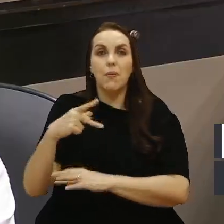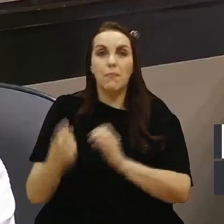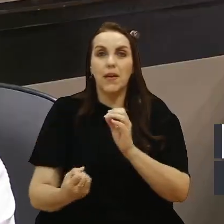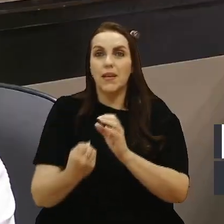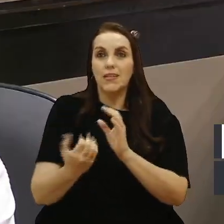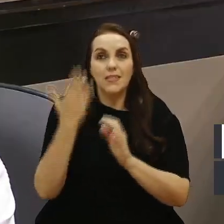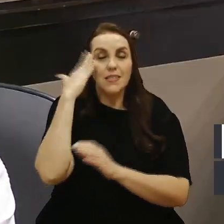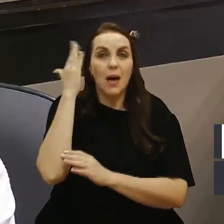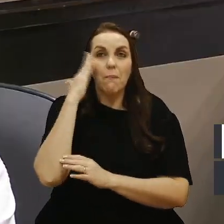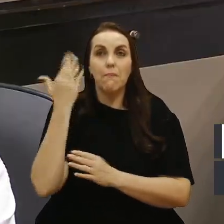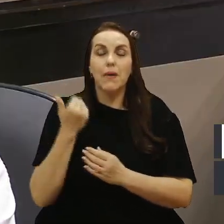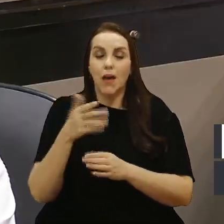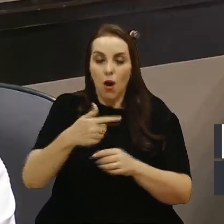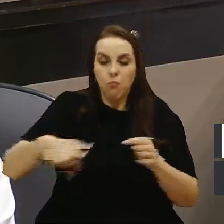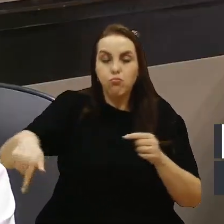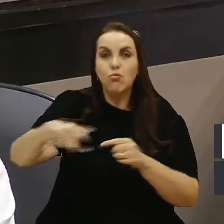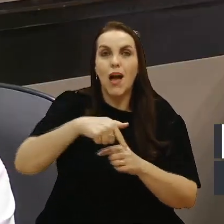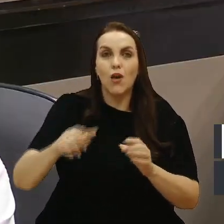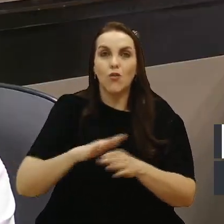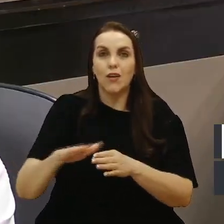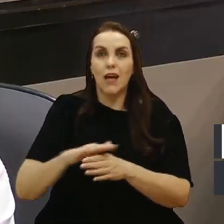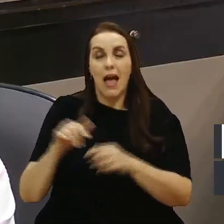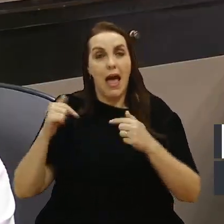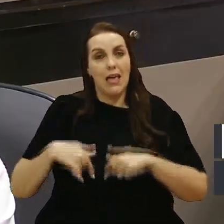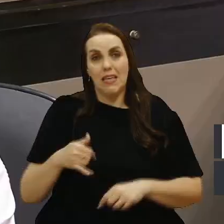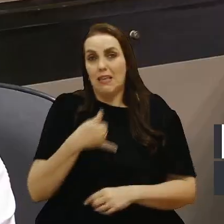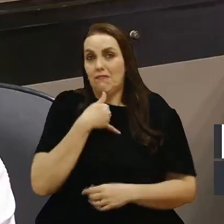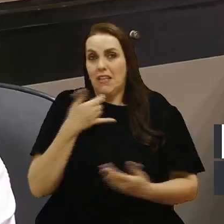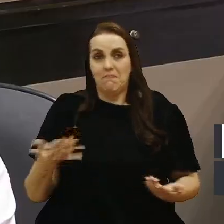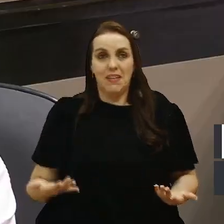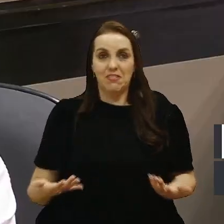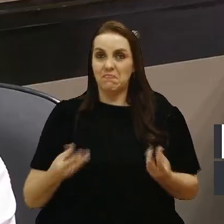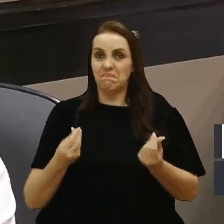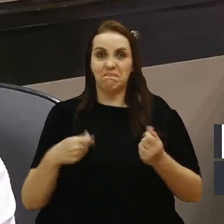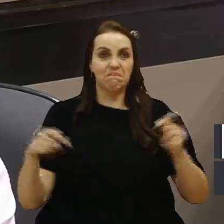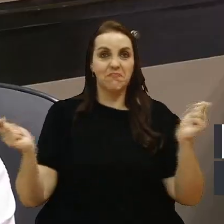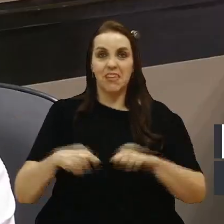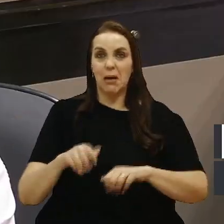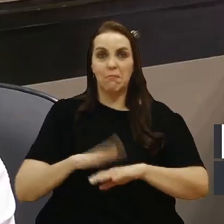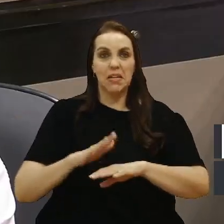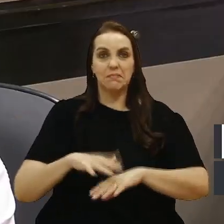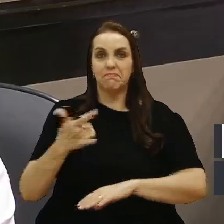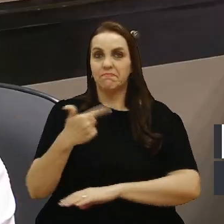Esse é um gesto de um gestor. Aqui, infelizmente, a gente tem uma pessoa incapaz e